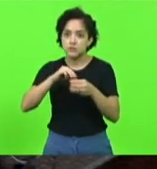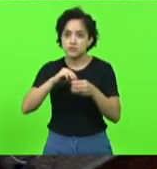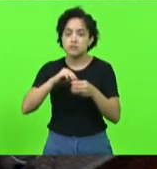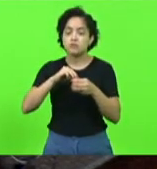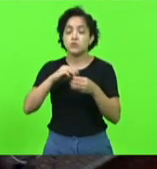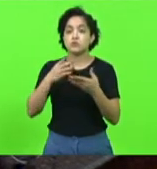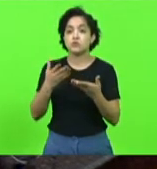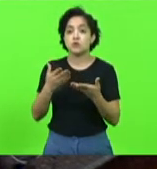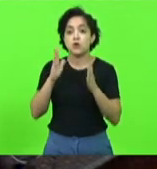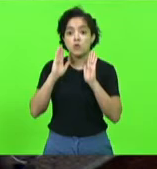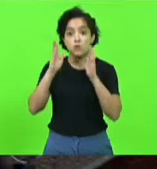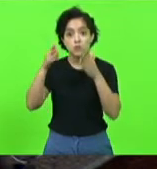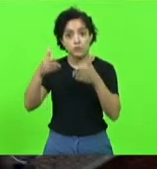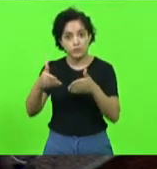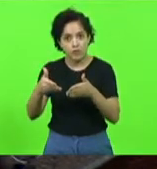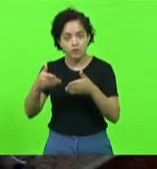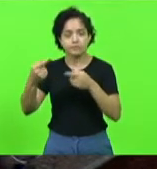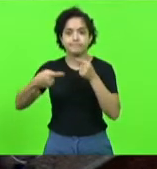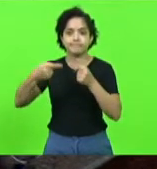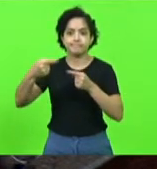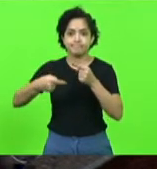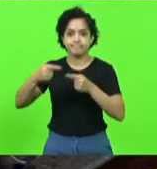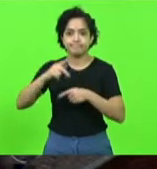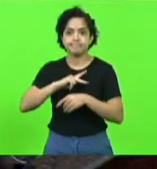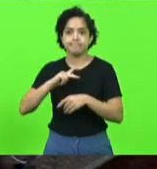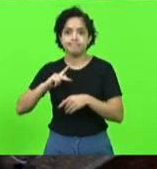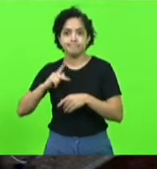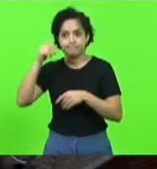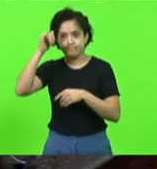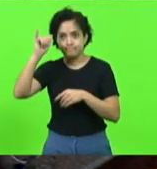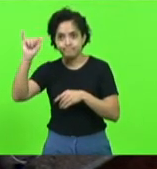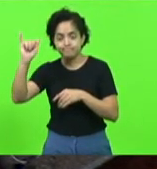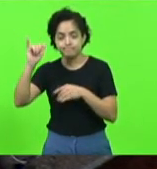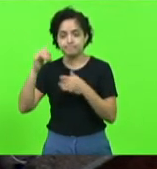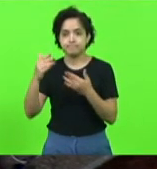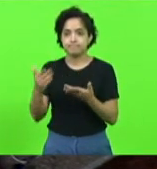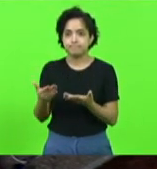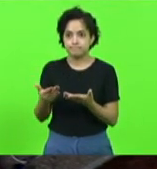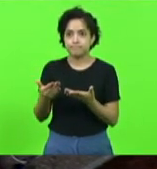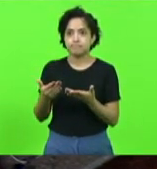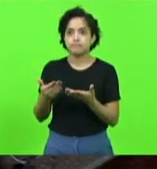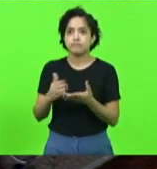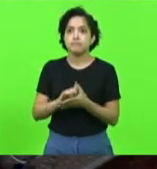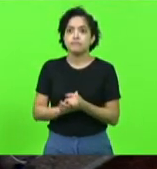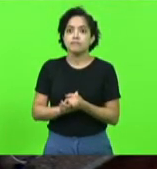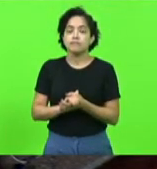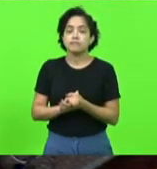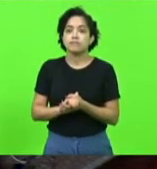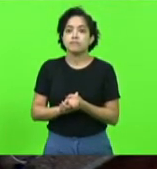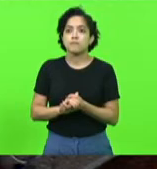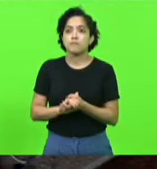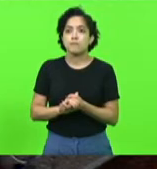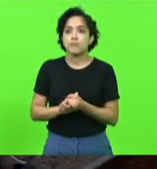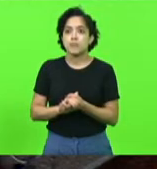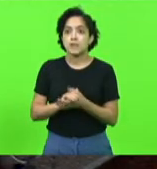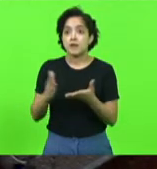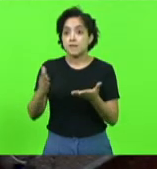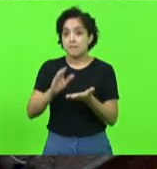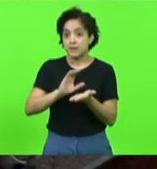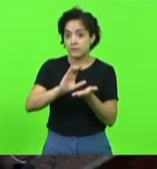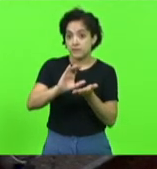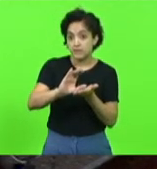com foco em políticas públicas de prevenção, mitigação de desastres para financiamento